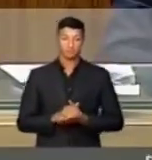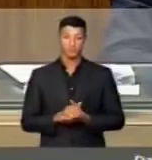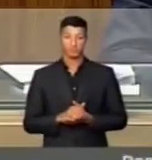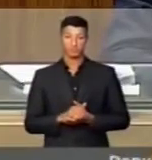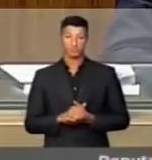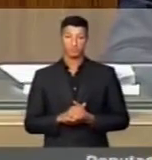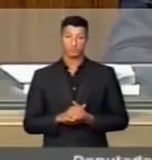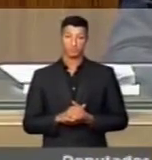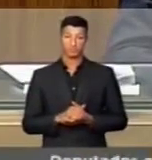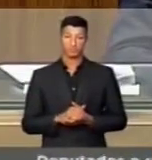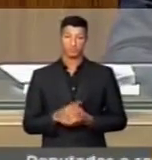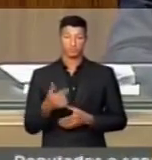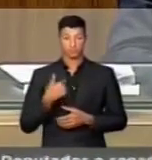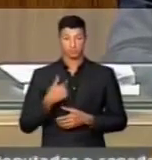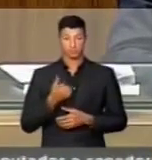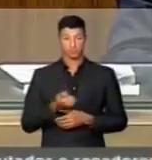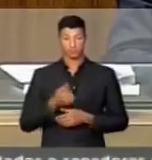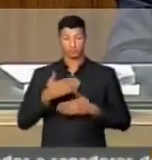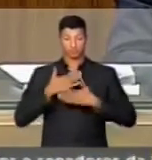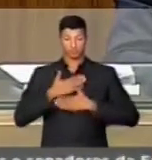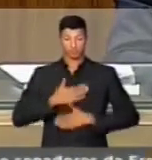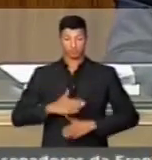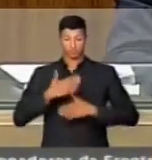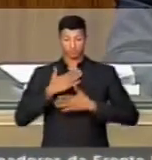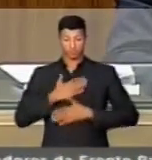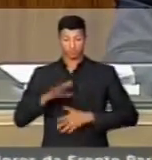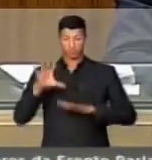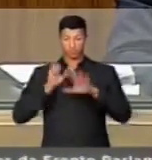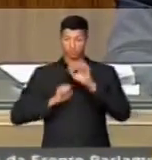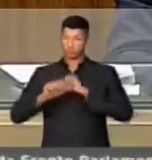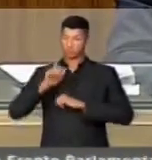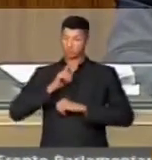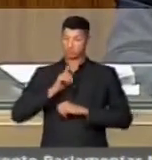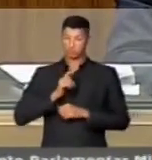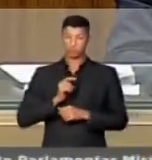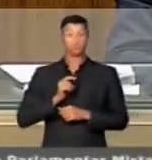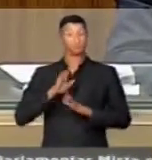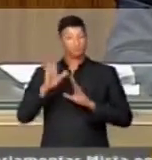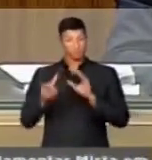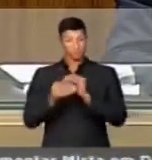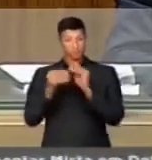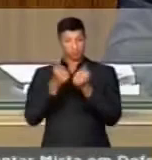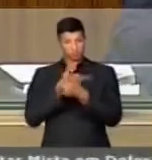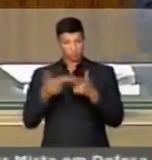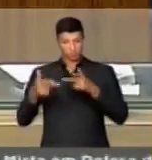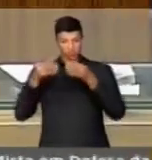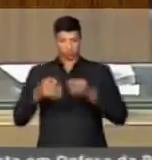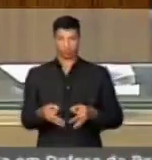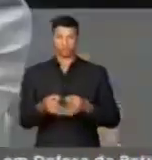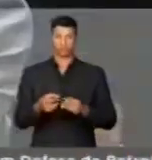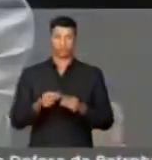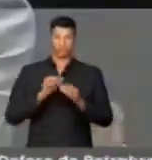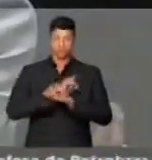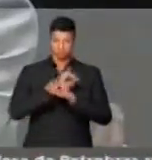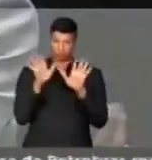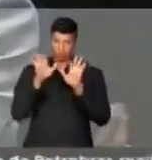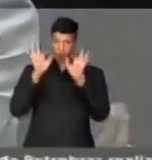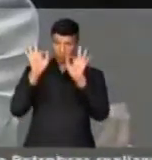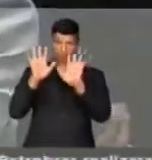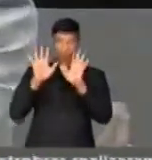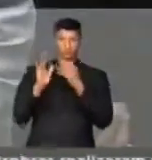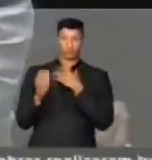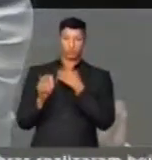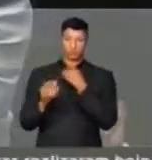quero só, com a serenidade que eu busco ter, colocar as coisas nos devidos